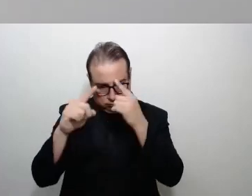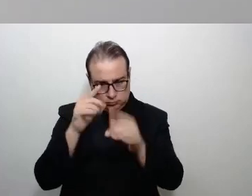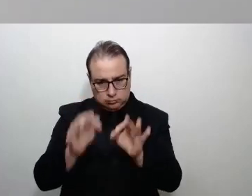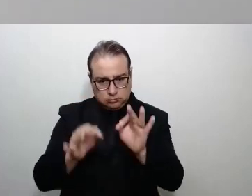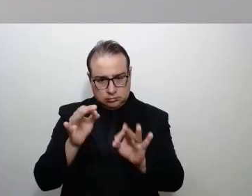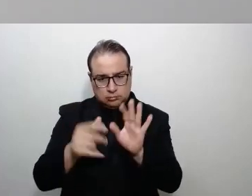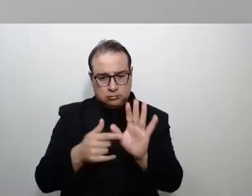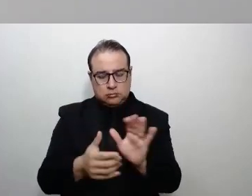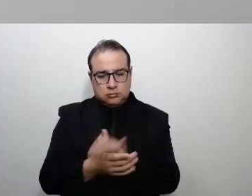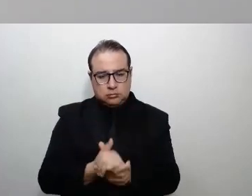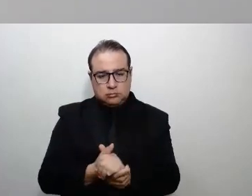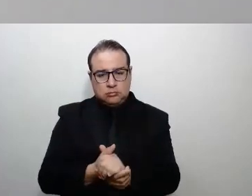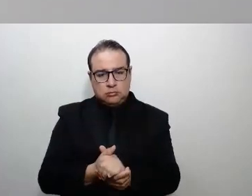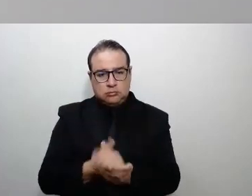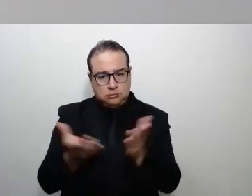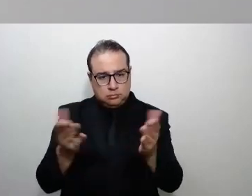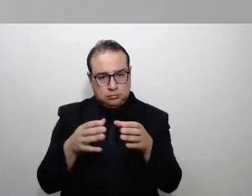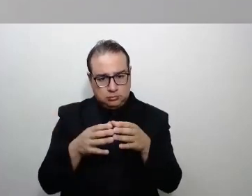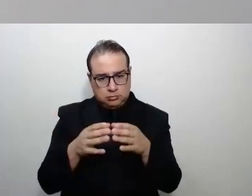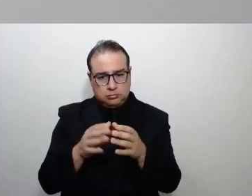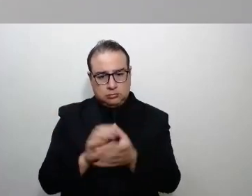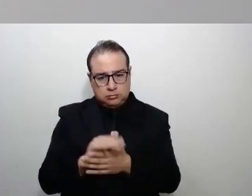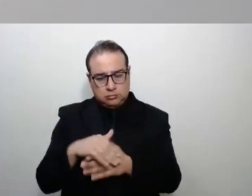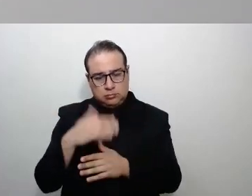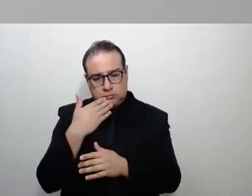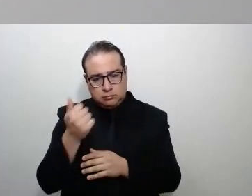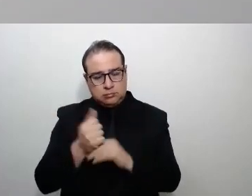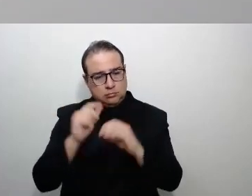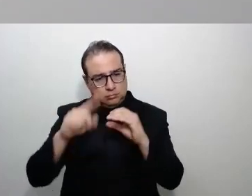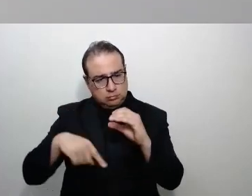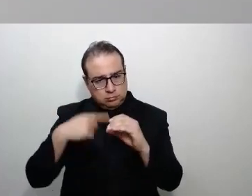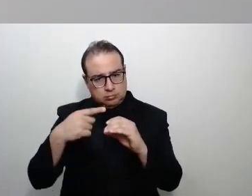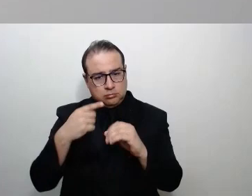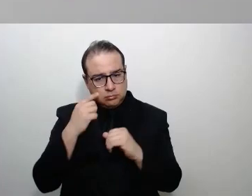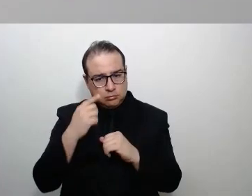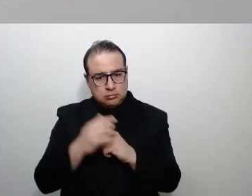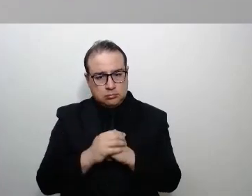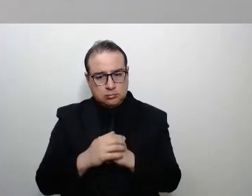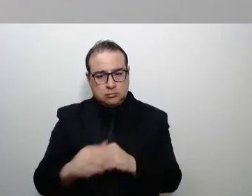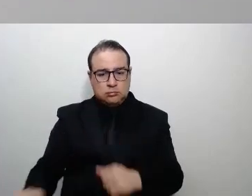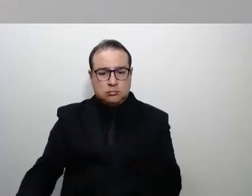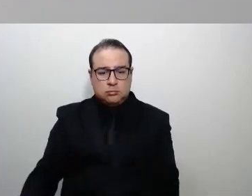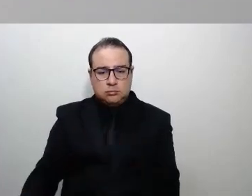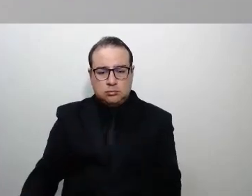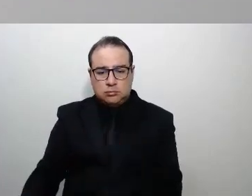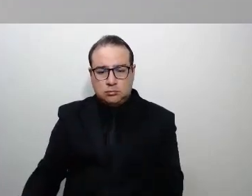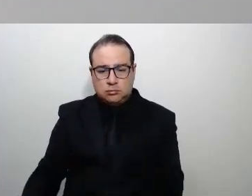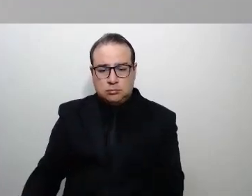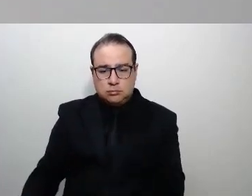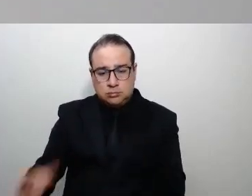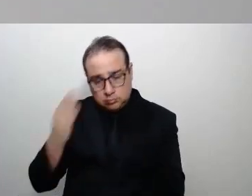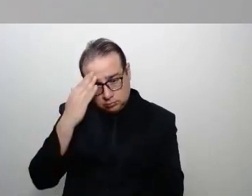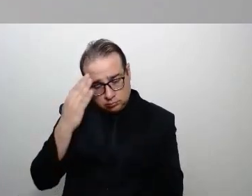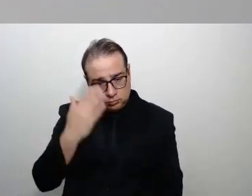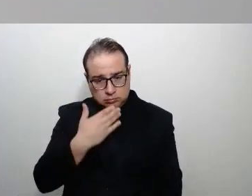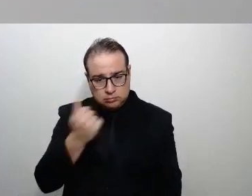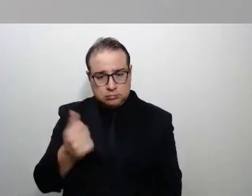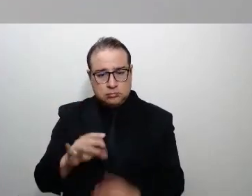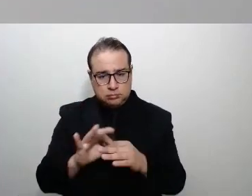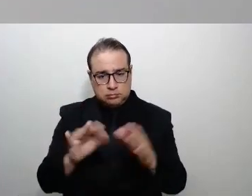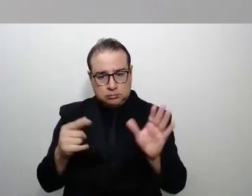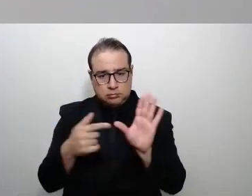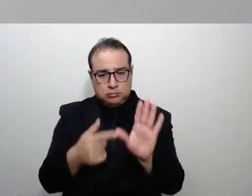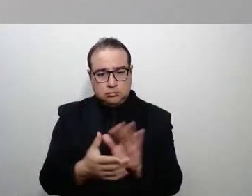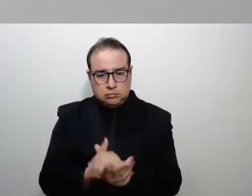nós temos um dos Judiciários melhores do mundo né nosso sistema é reconhecido como um dos mais Independentes